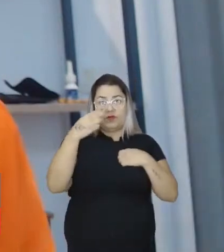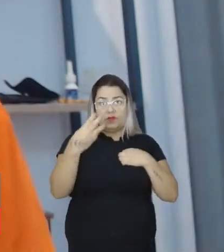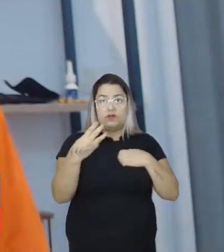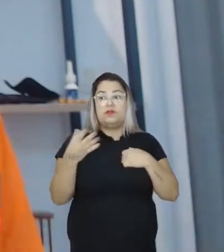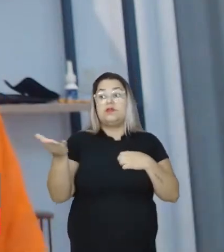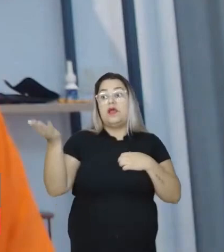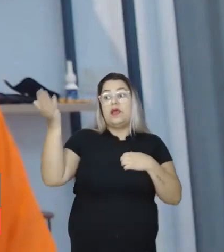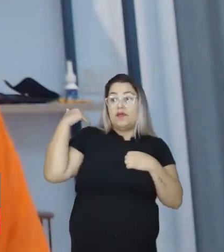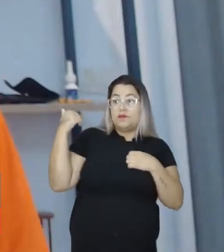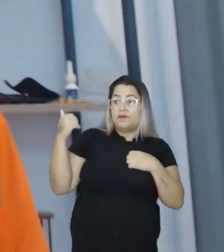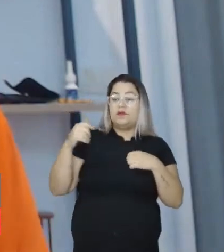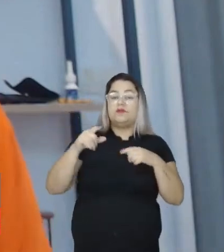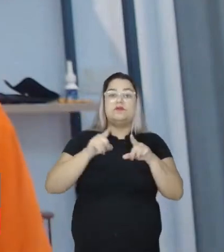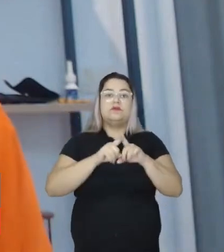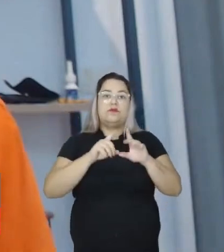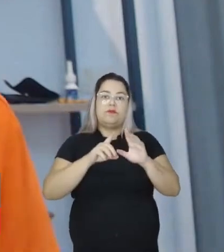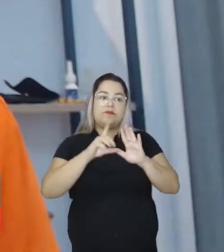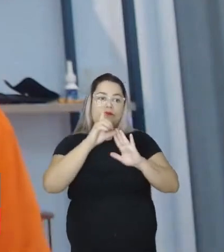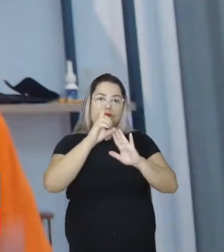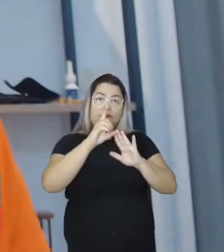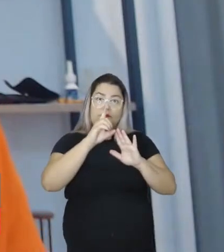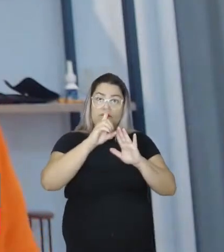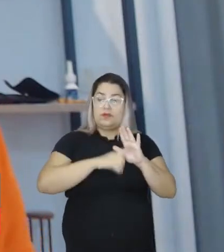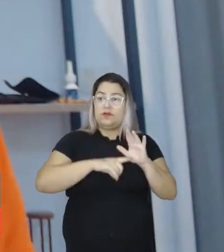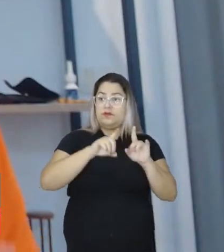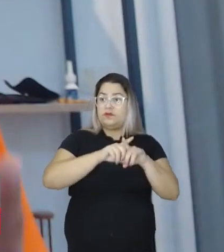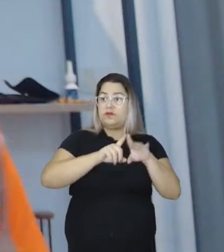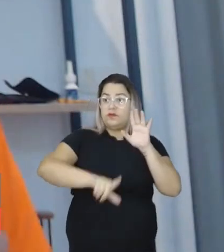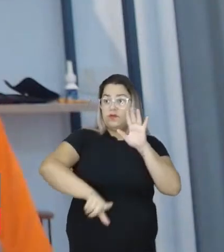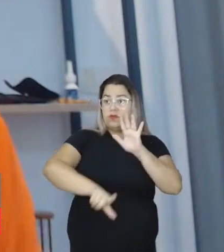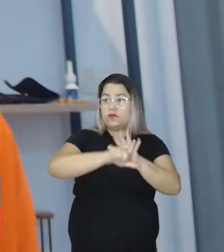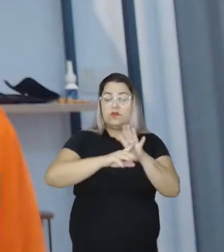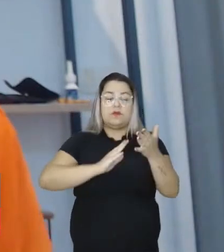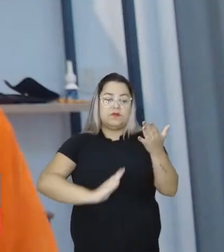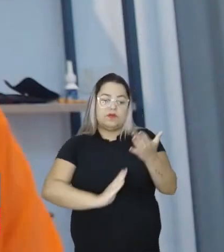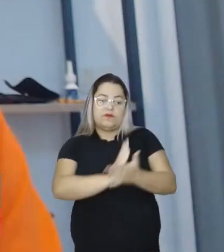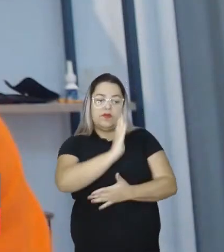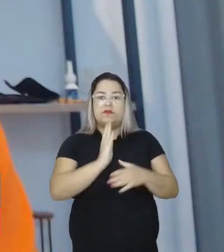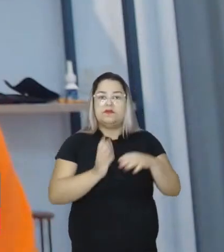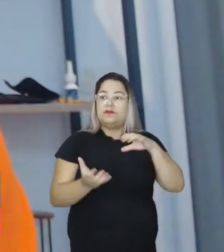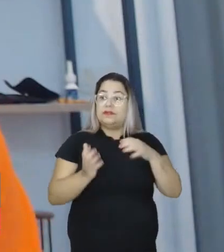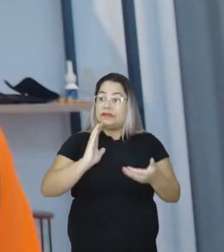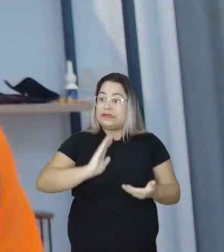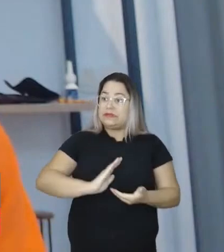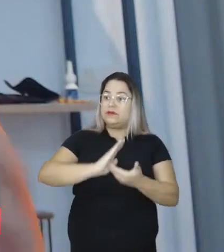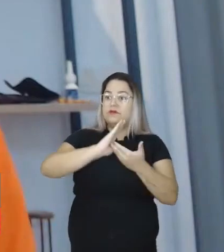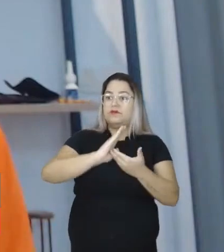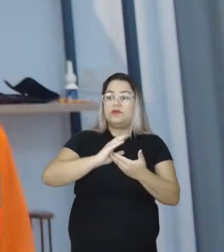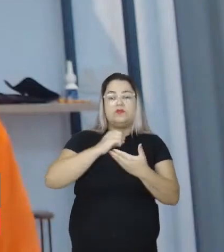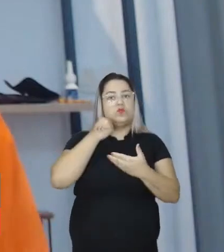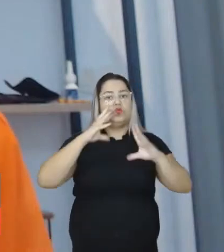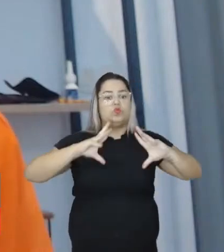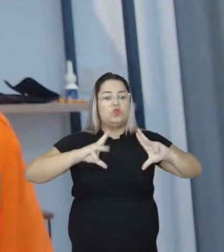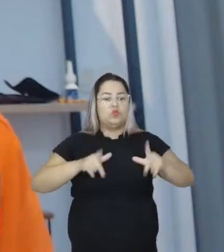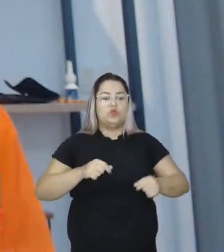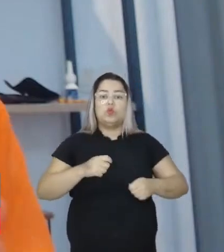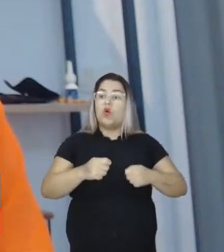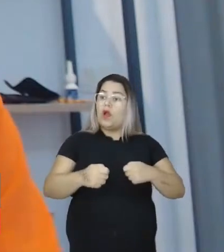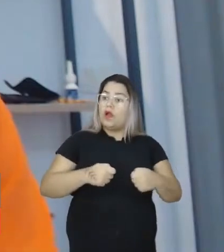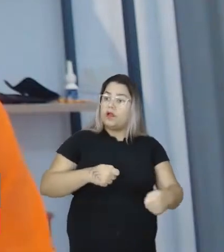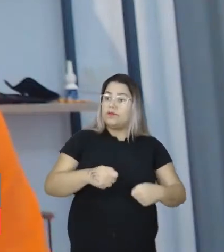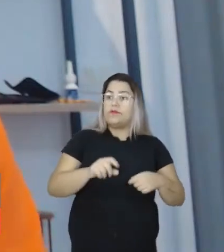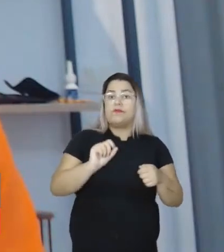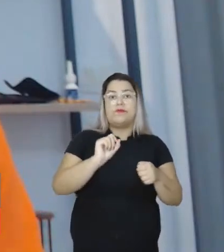época, via um decreto legislativo. O decreto legislativo é aprovado na Câmara, é aprovado no Senado, com toda uma articulação política